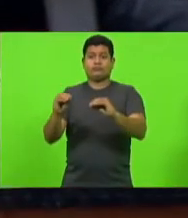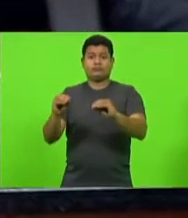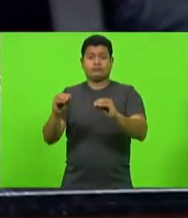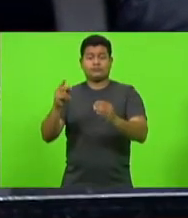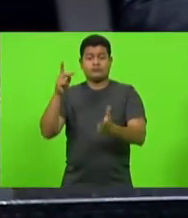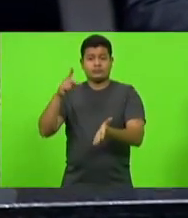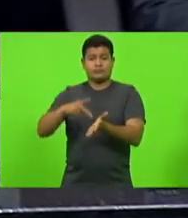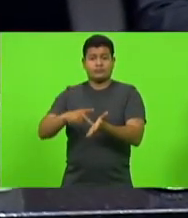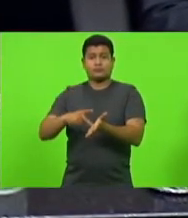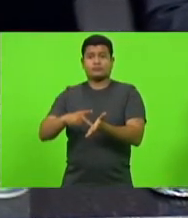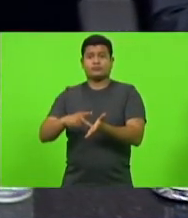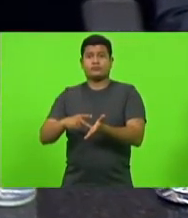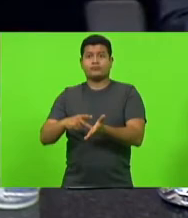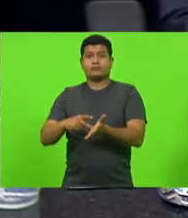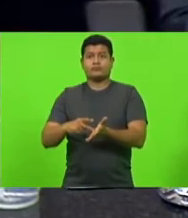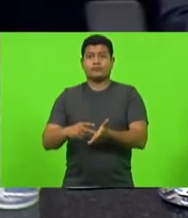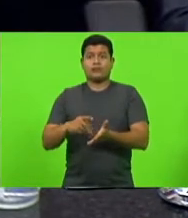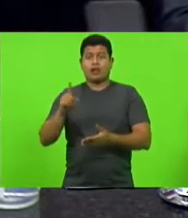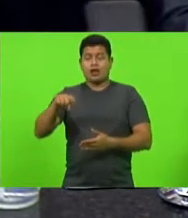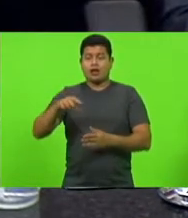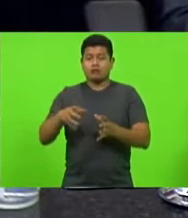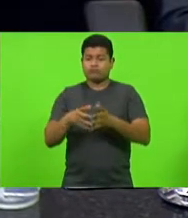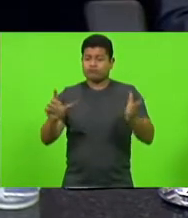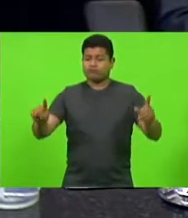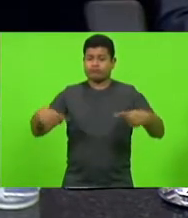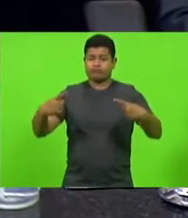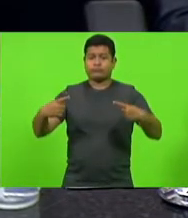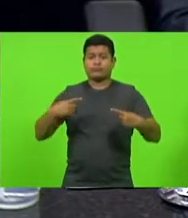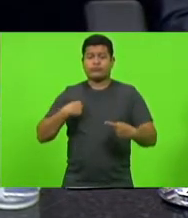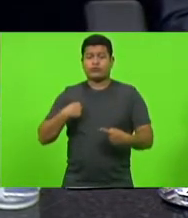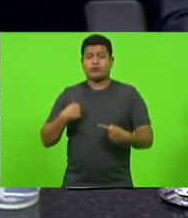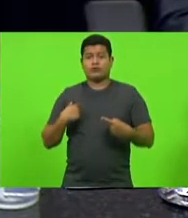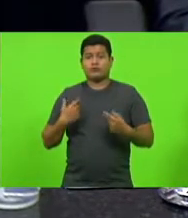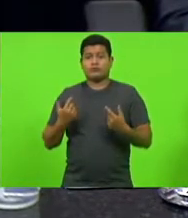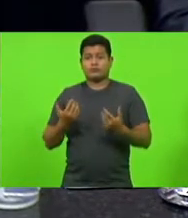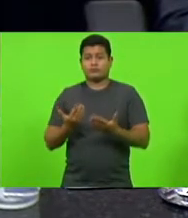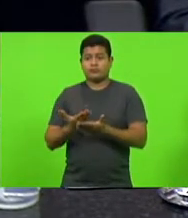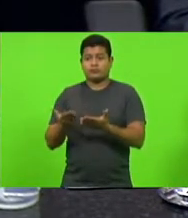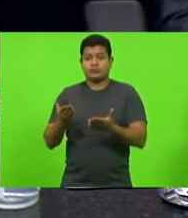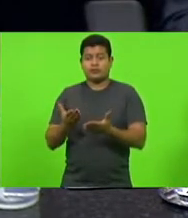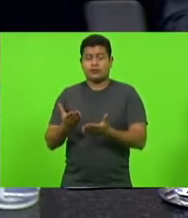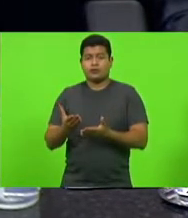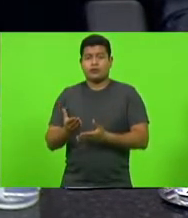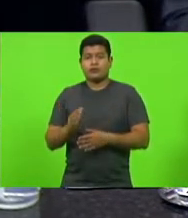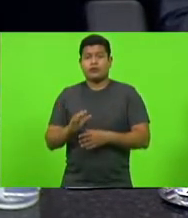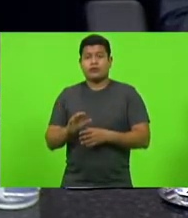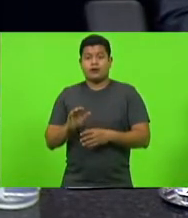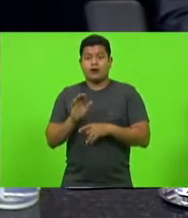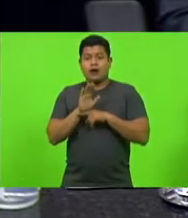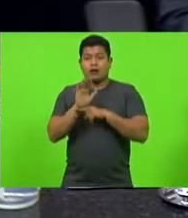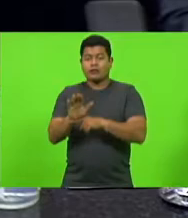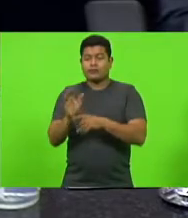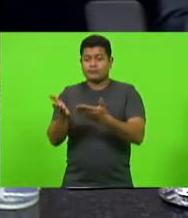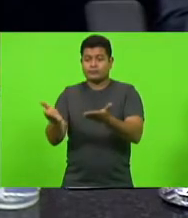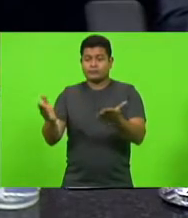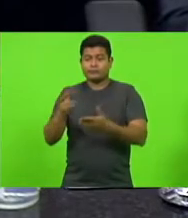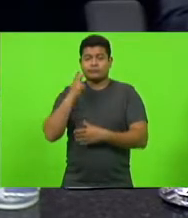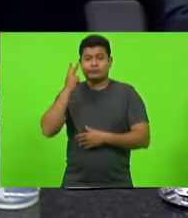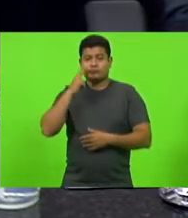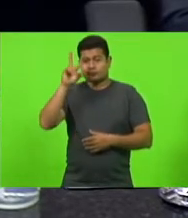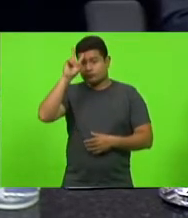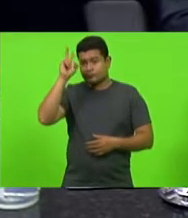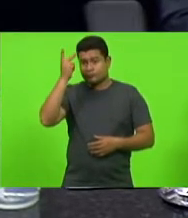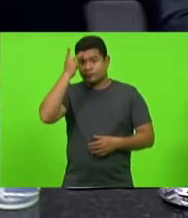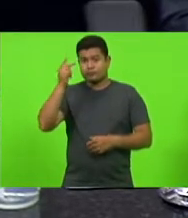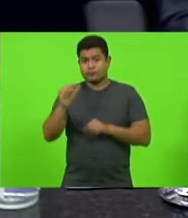fato. É sempre um grande desafio convencer os prefeitos municipais de que a região metropolitana é um instrumento